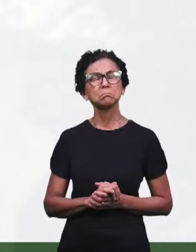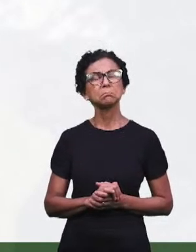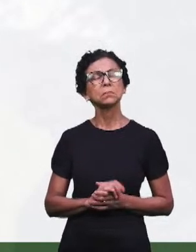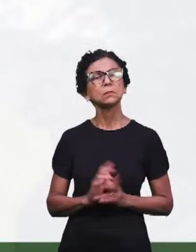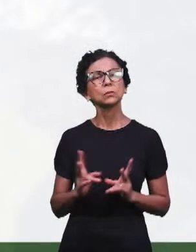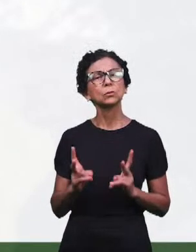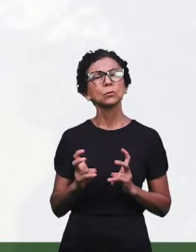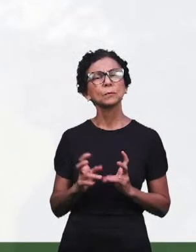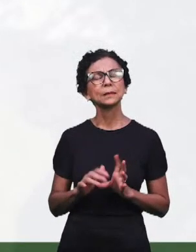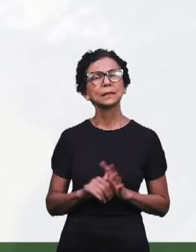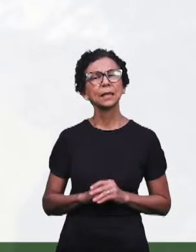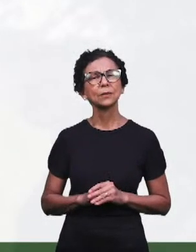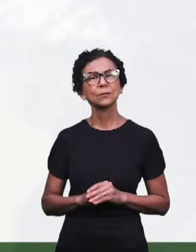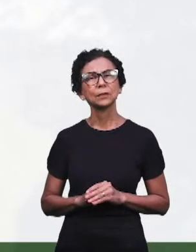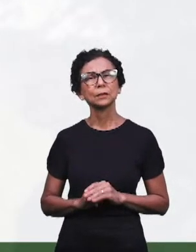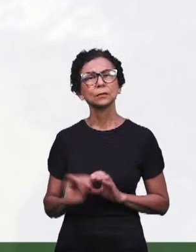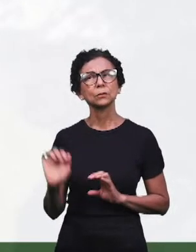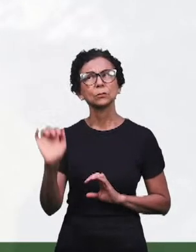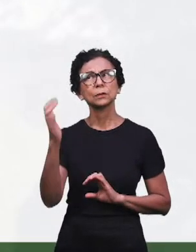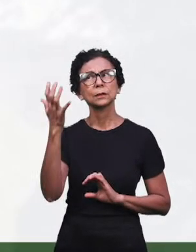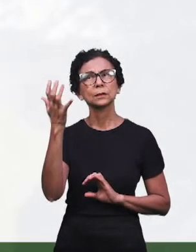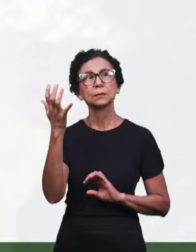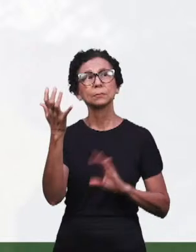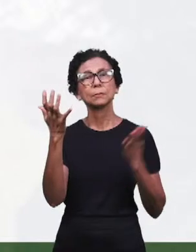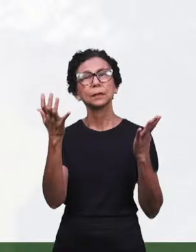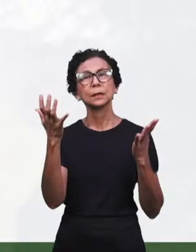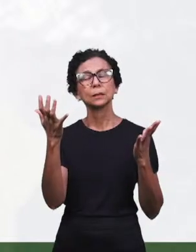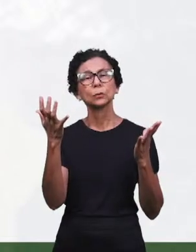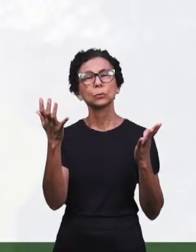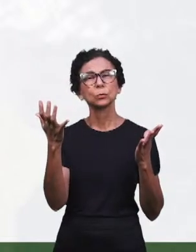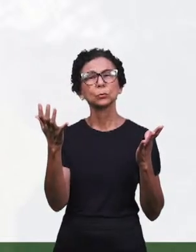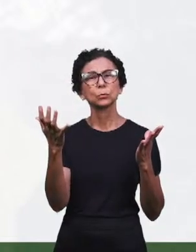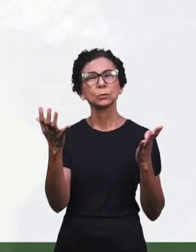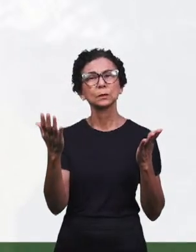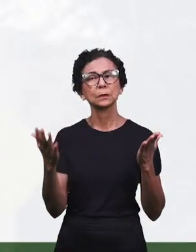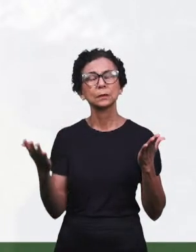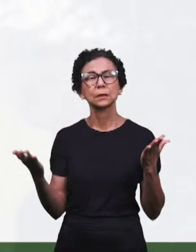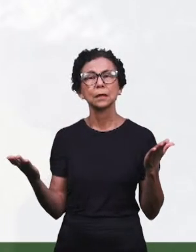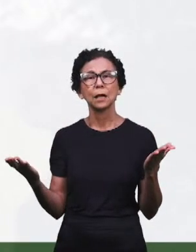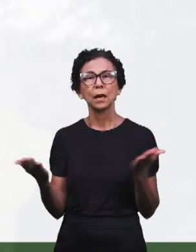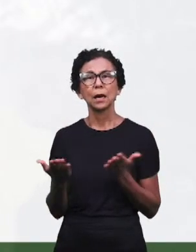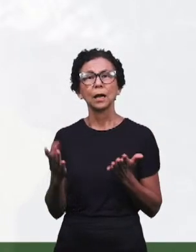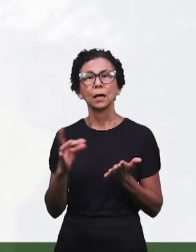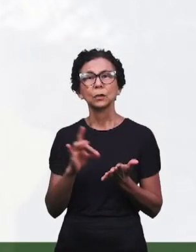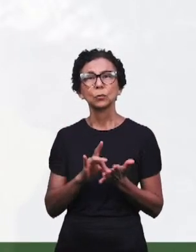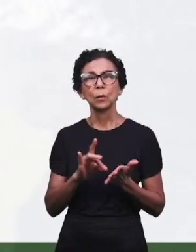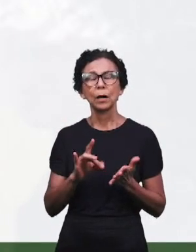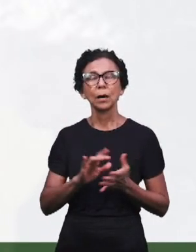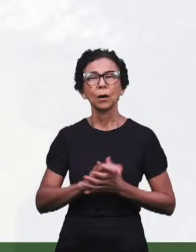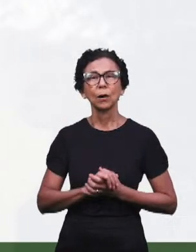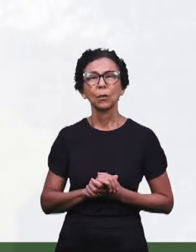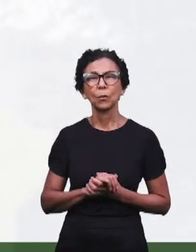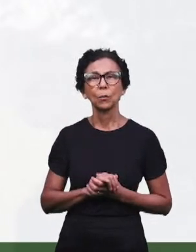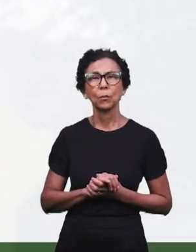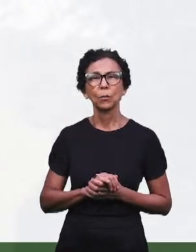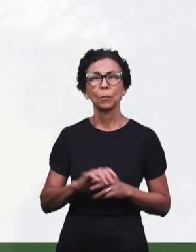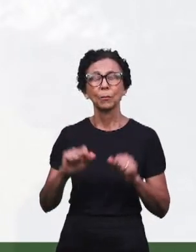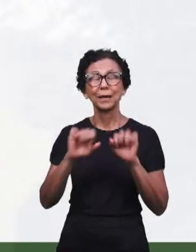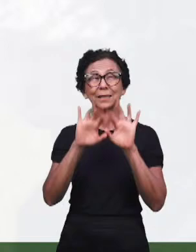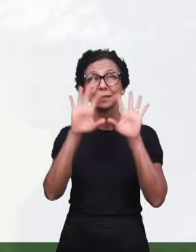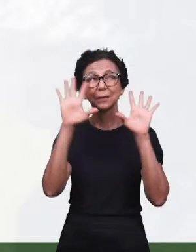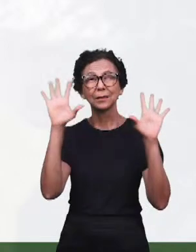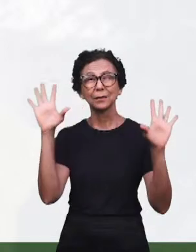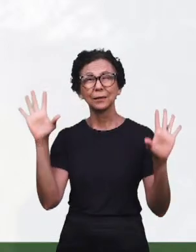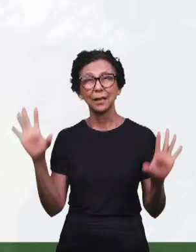do período que nós estamos vivendo, chamado de período pré-tribulação?